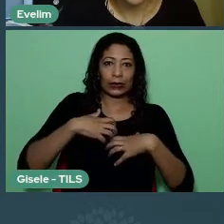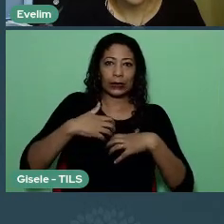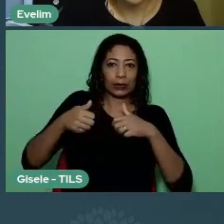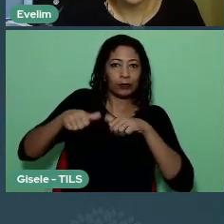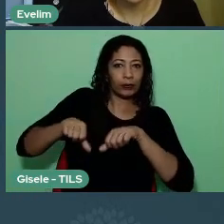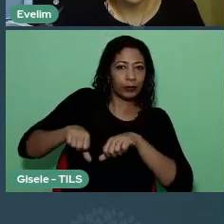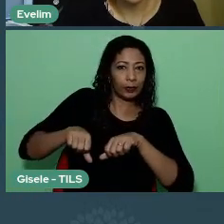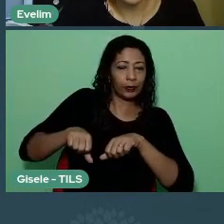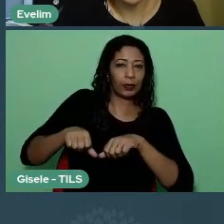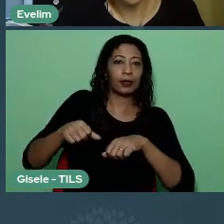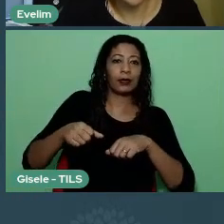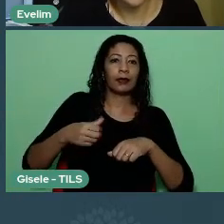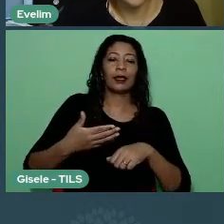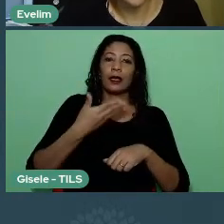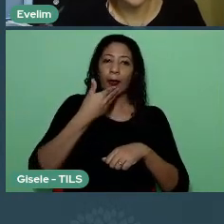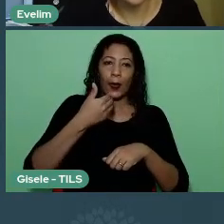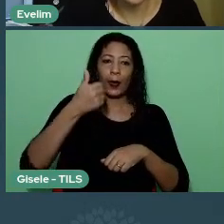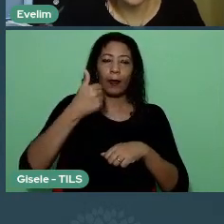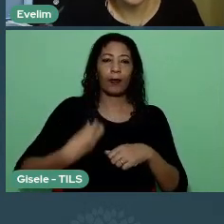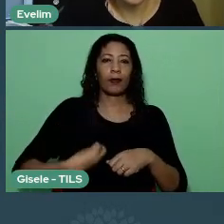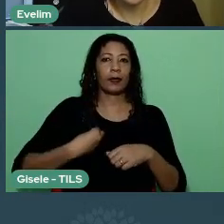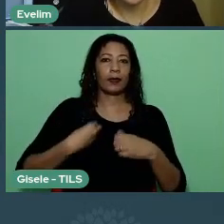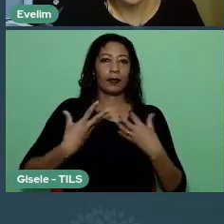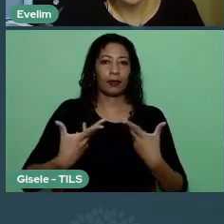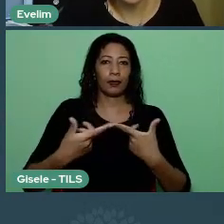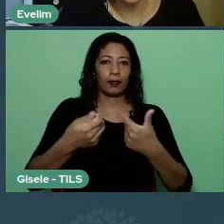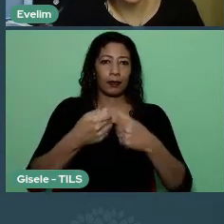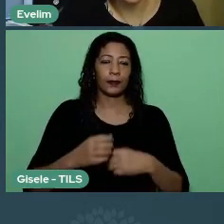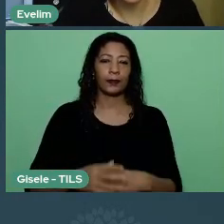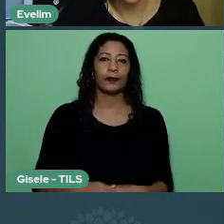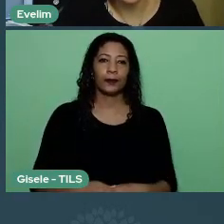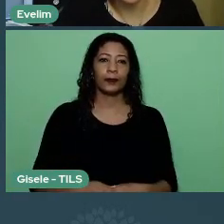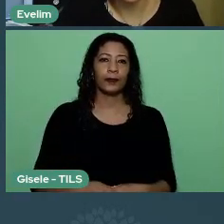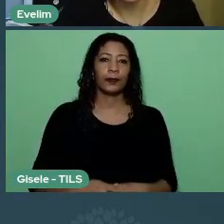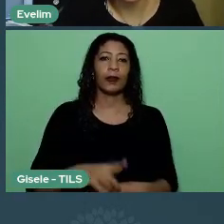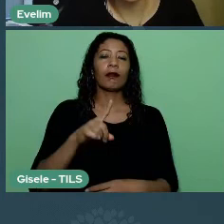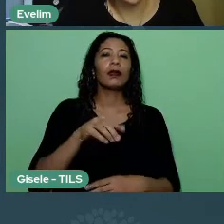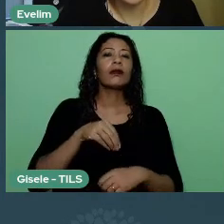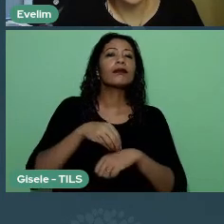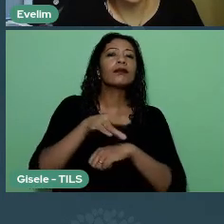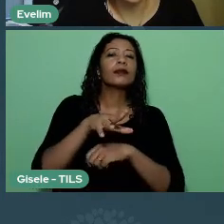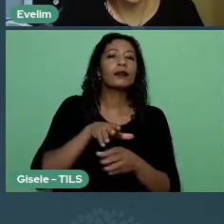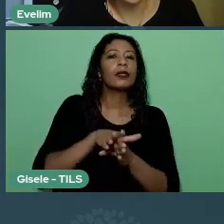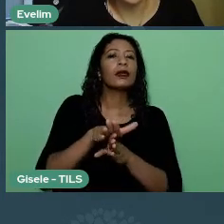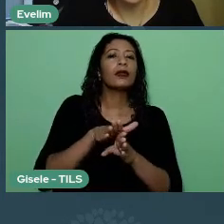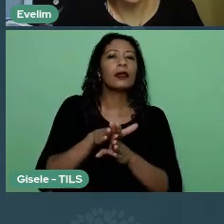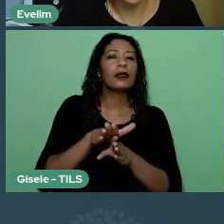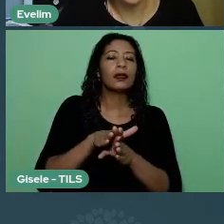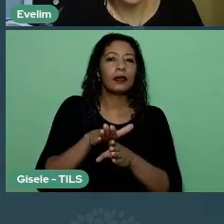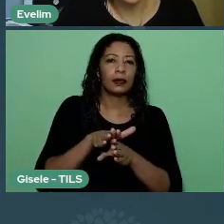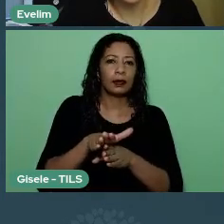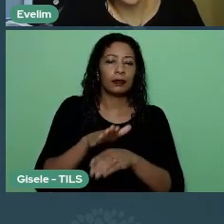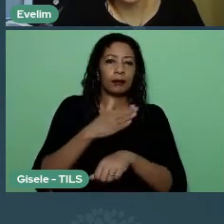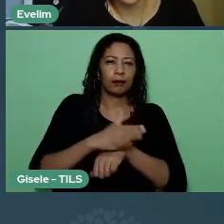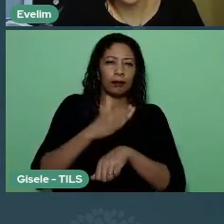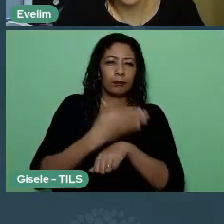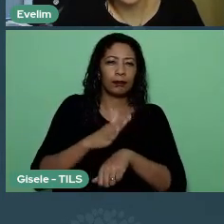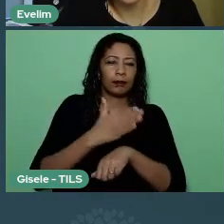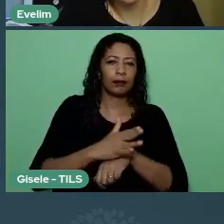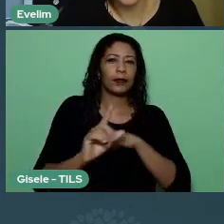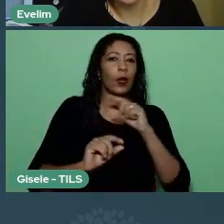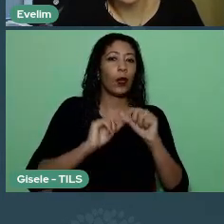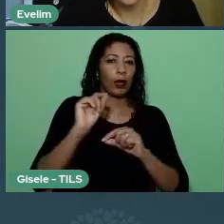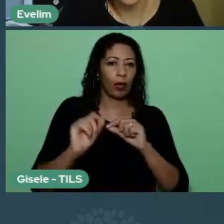também melhora a qualidade de vida. A recomendação para exercícios resistidos é que haja